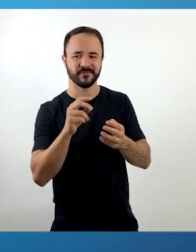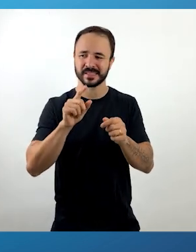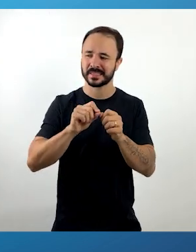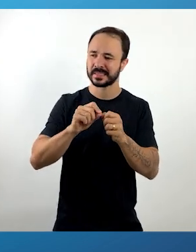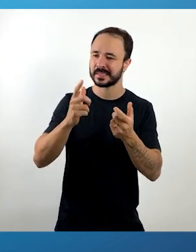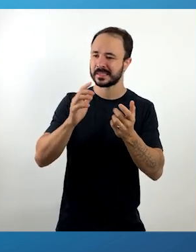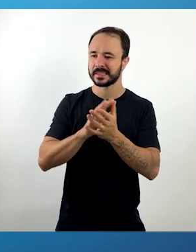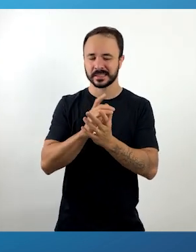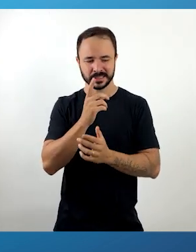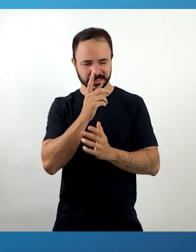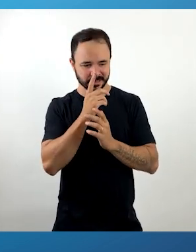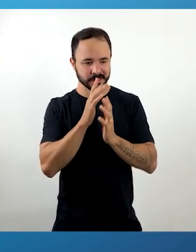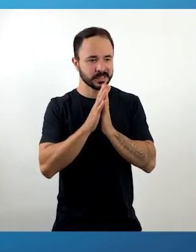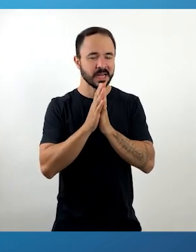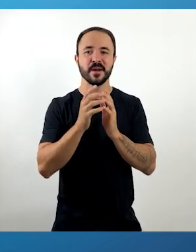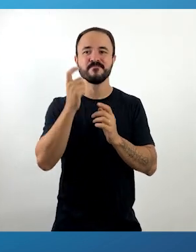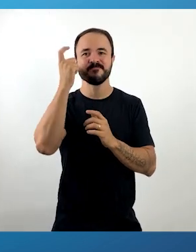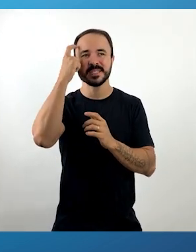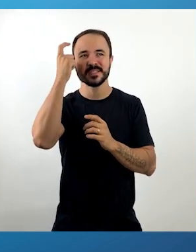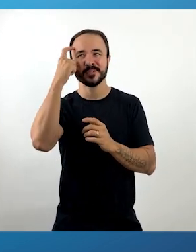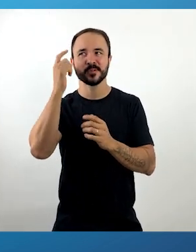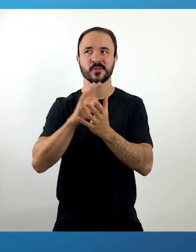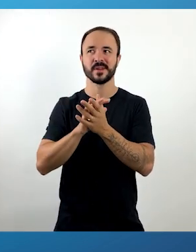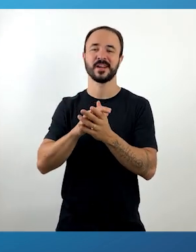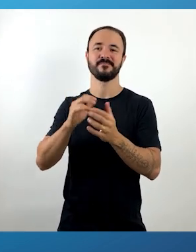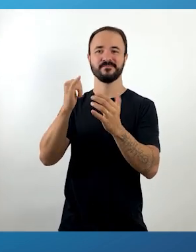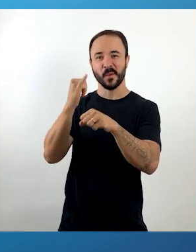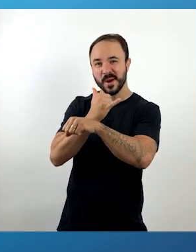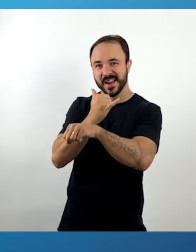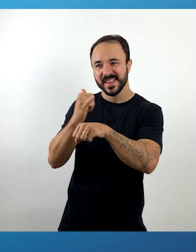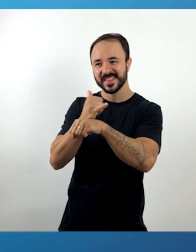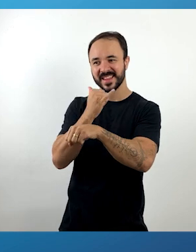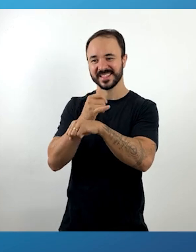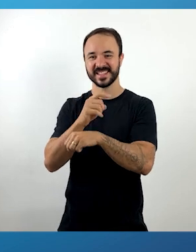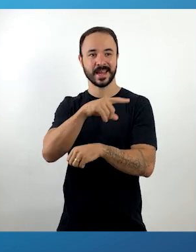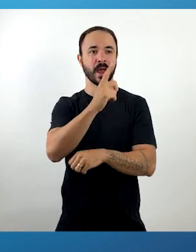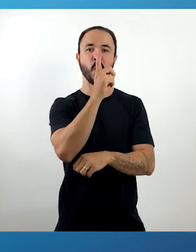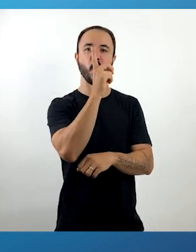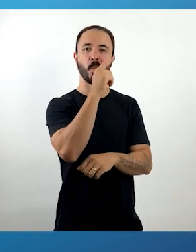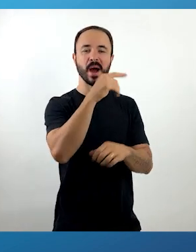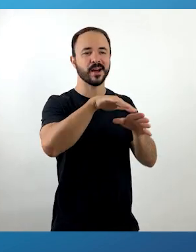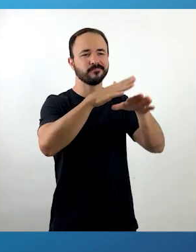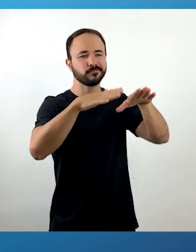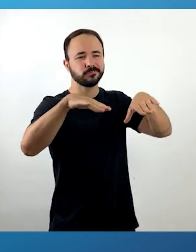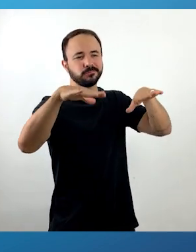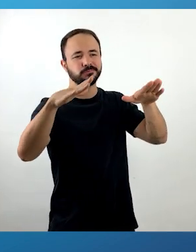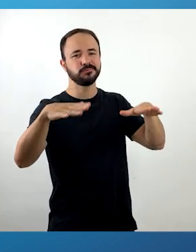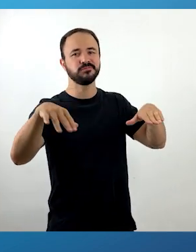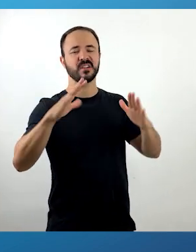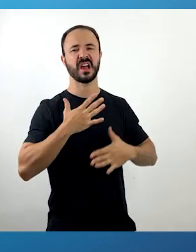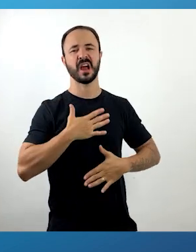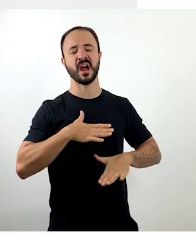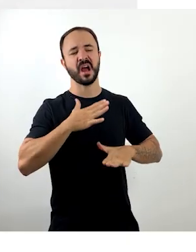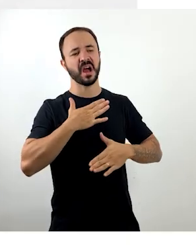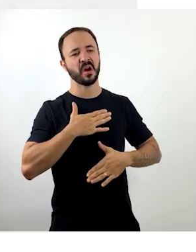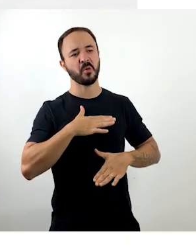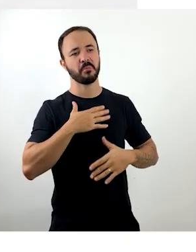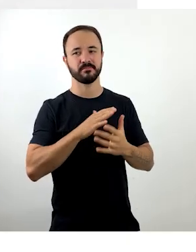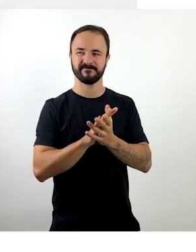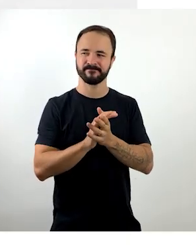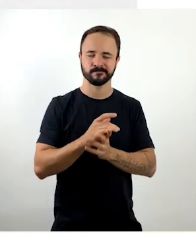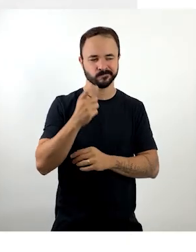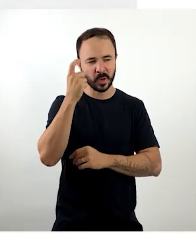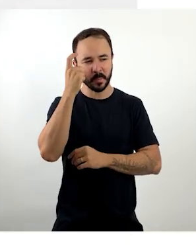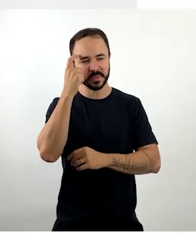manifestações no skate os sufistas pegaram ali as suas momento de maré baixa poucas ondas mais